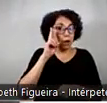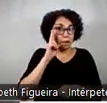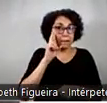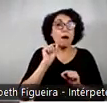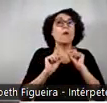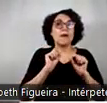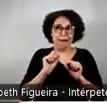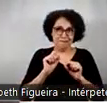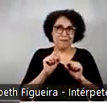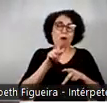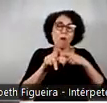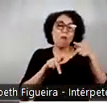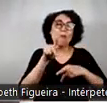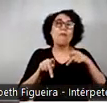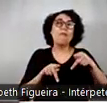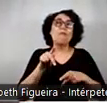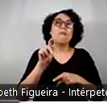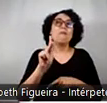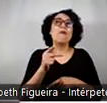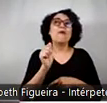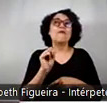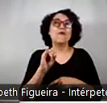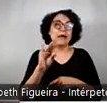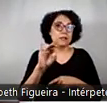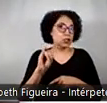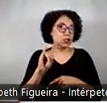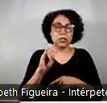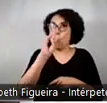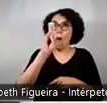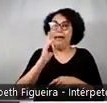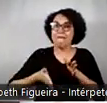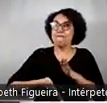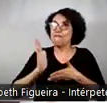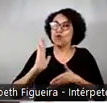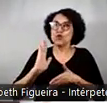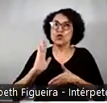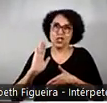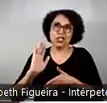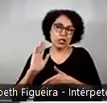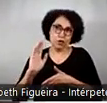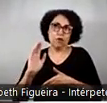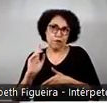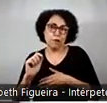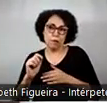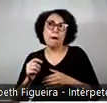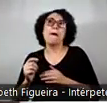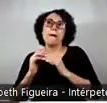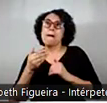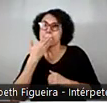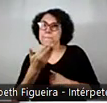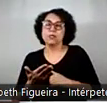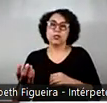né, elas não são reconhecidas como pessoas refugiadas, então é um marcador importante, né, de pensar que